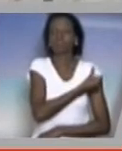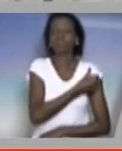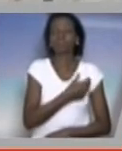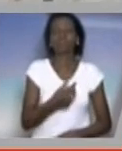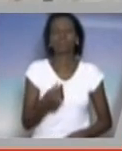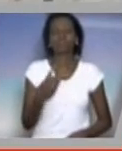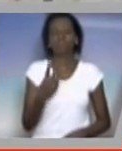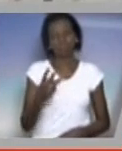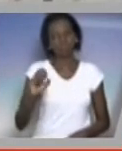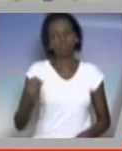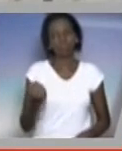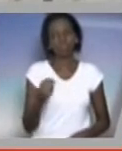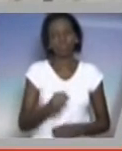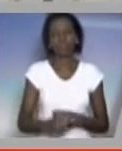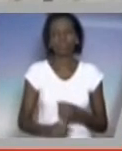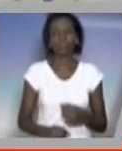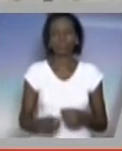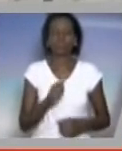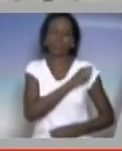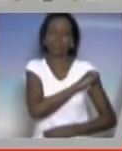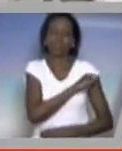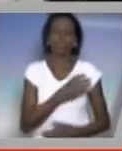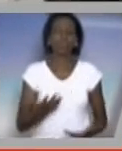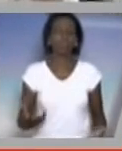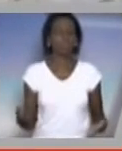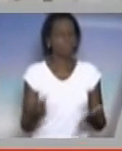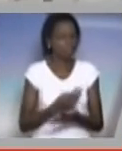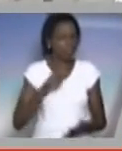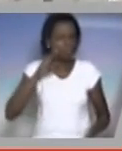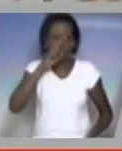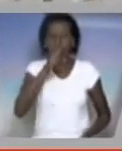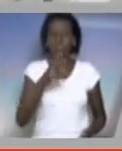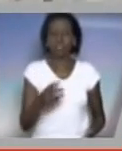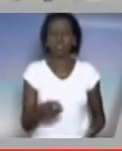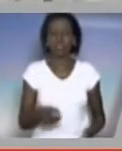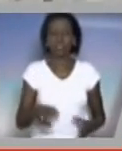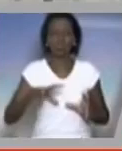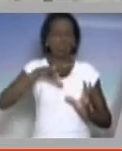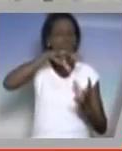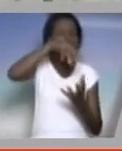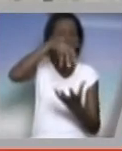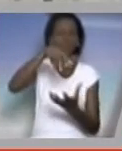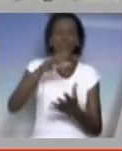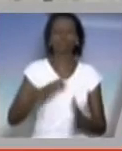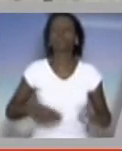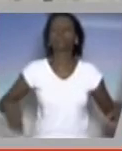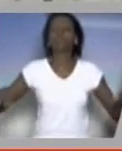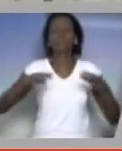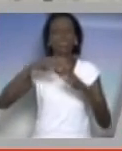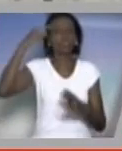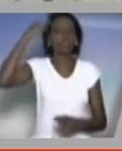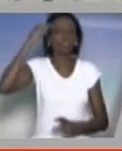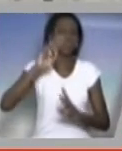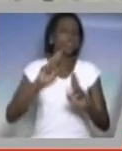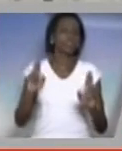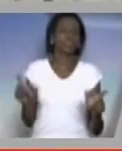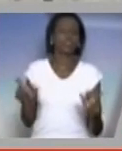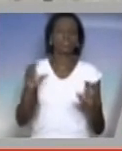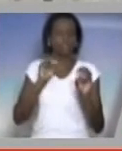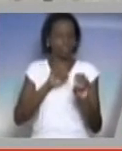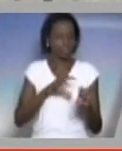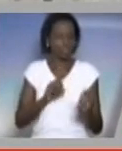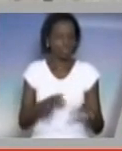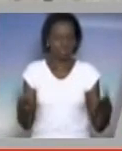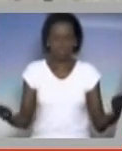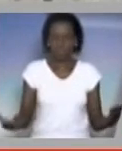do ensino fundamental. Um verdadeiro absurdo, quando o mundo todo caminha numa outra direção. A educação hoje, o